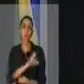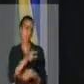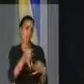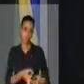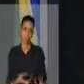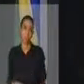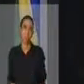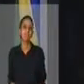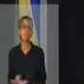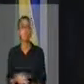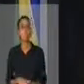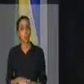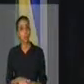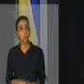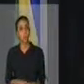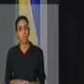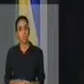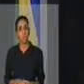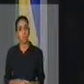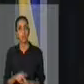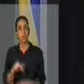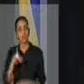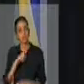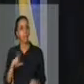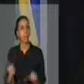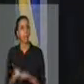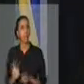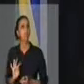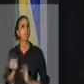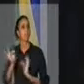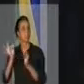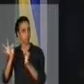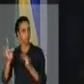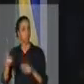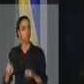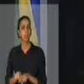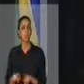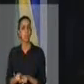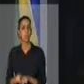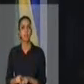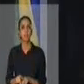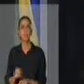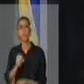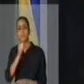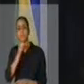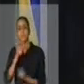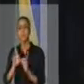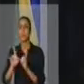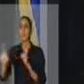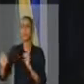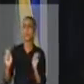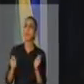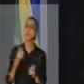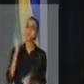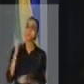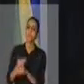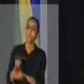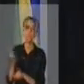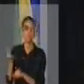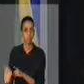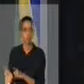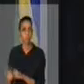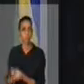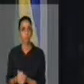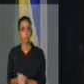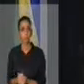isso, claro, temos hoje telemedicina, diagnósticos remotos, nós tendo uma boa equipe treinada na